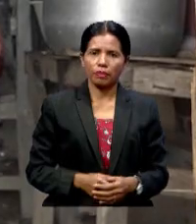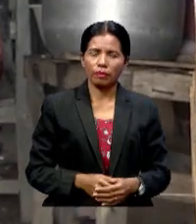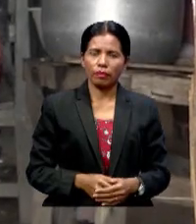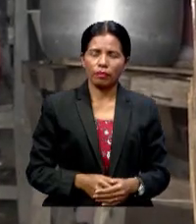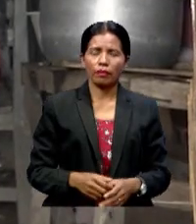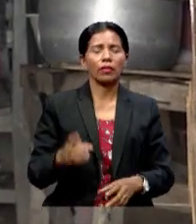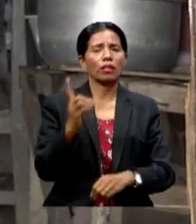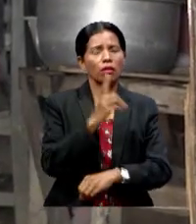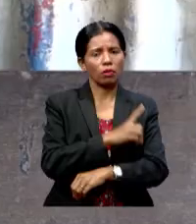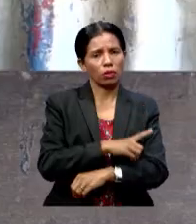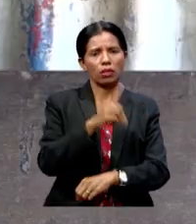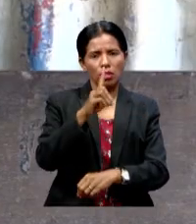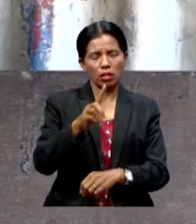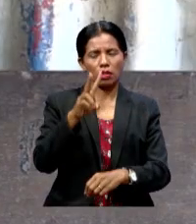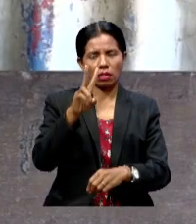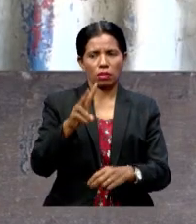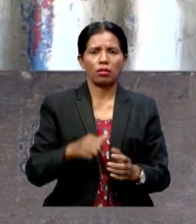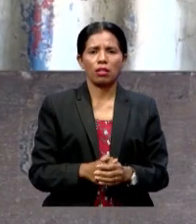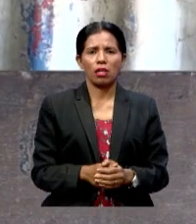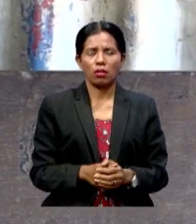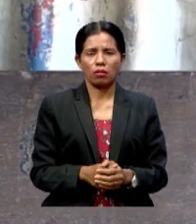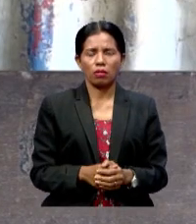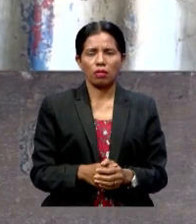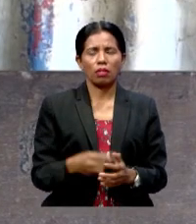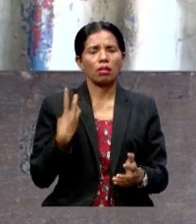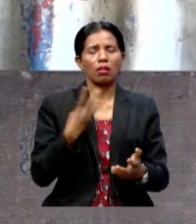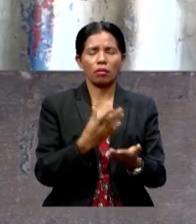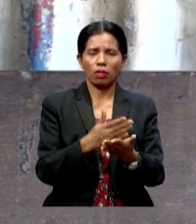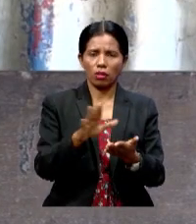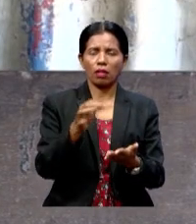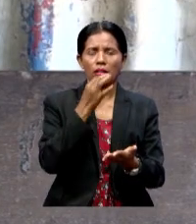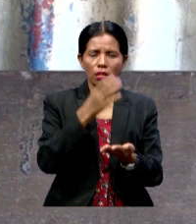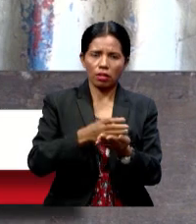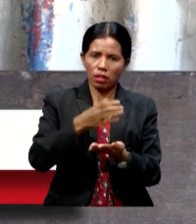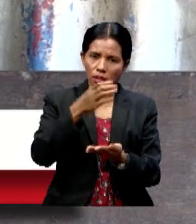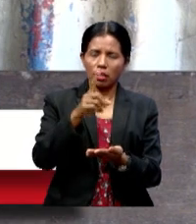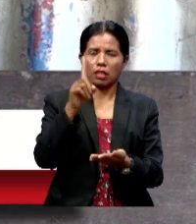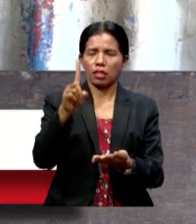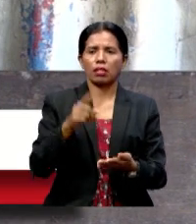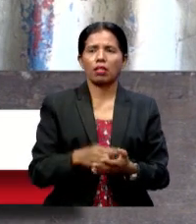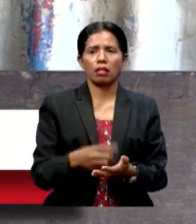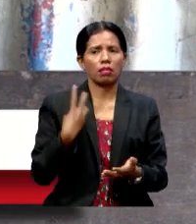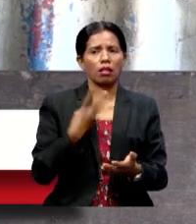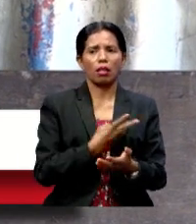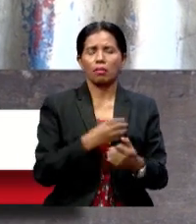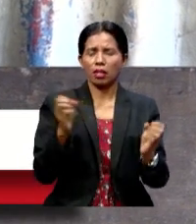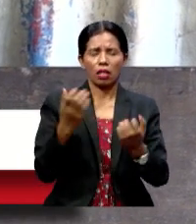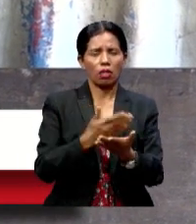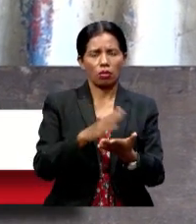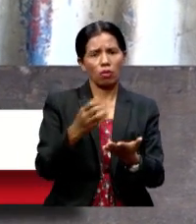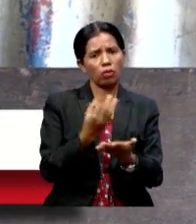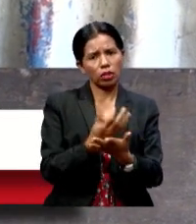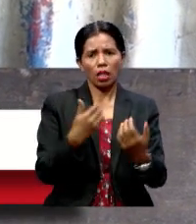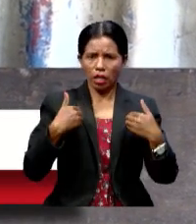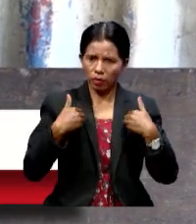Loron ida rua, telai, hola. Hola, msolai jadai. Hola, hori ida rito, sandi, ito, hola, telai,